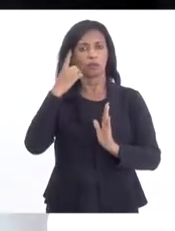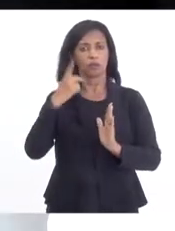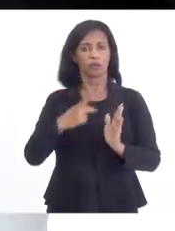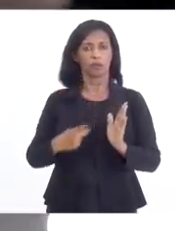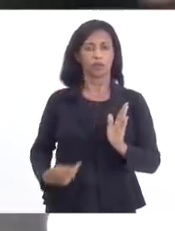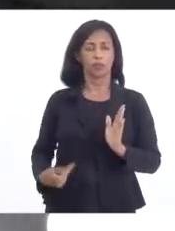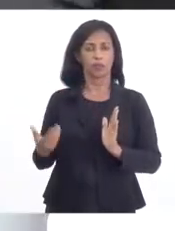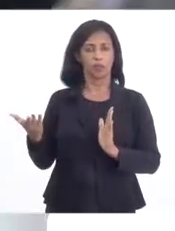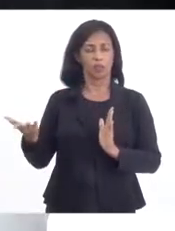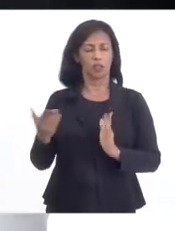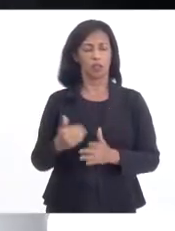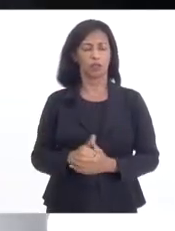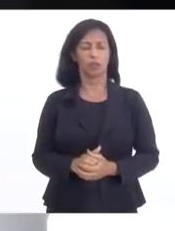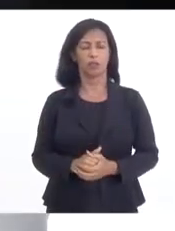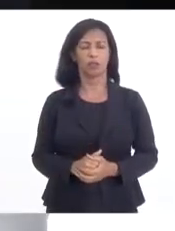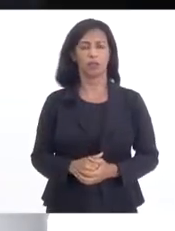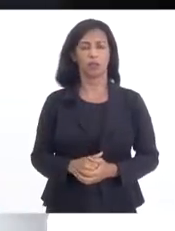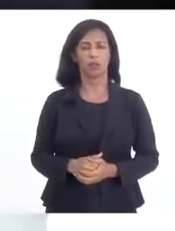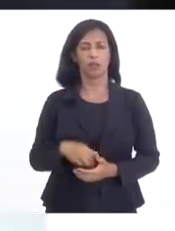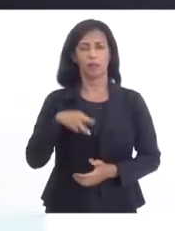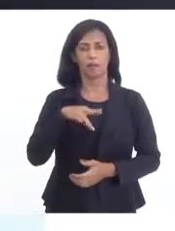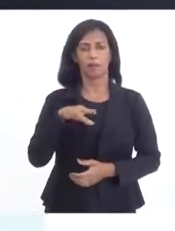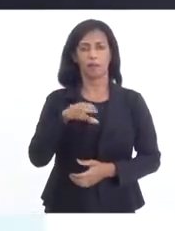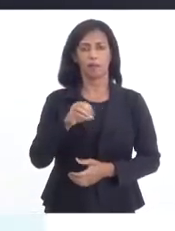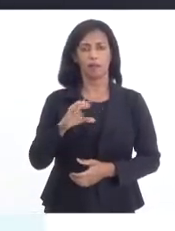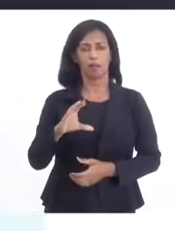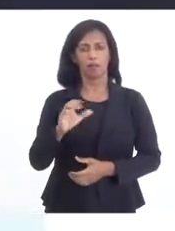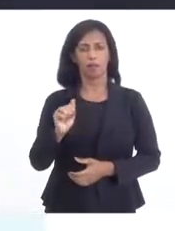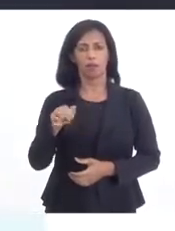presidente relator Márcio Canella.